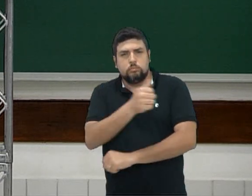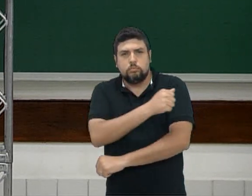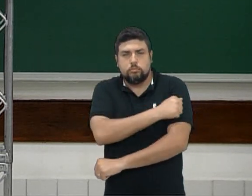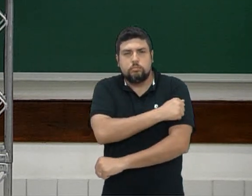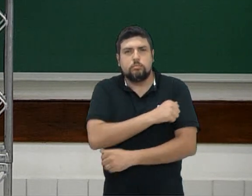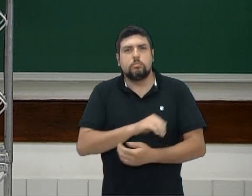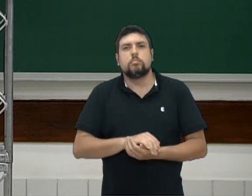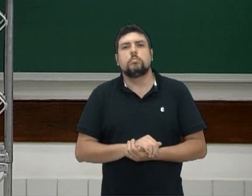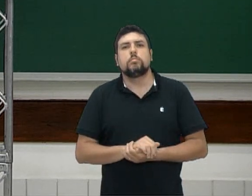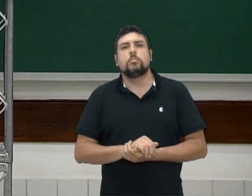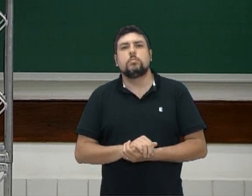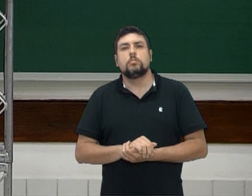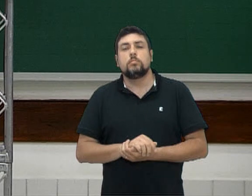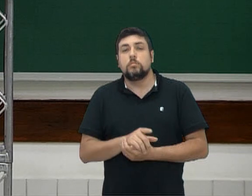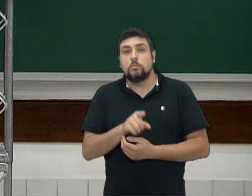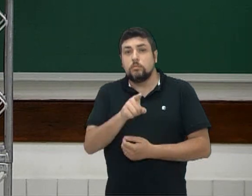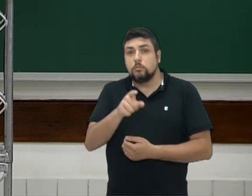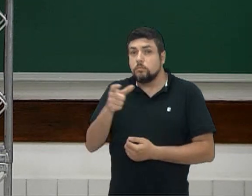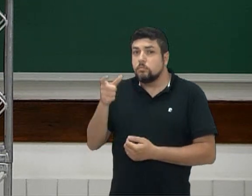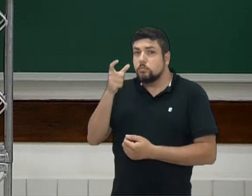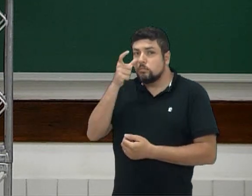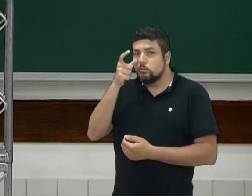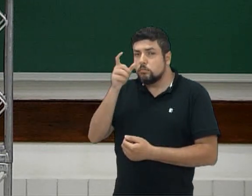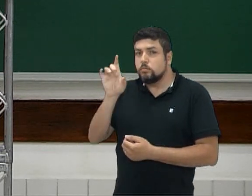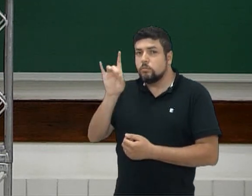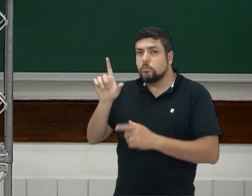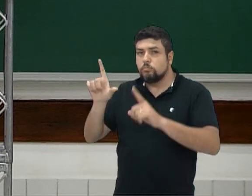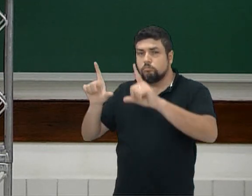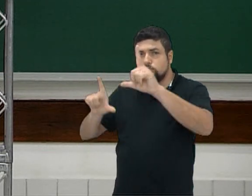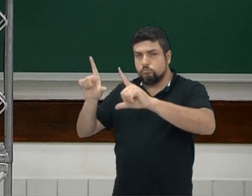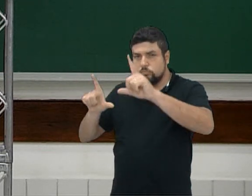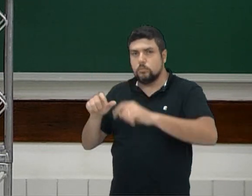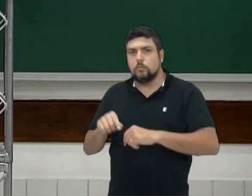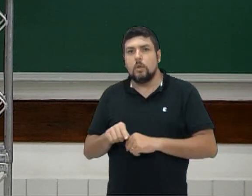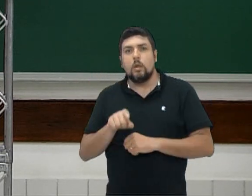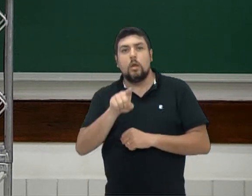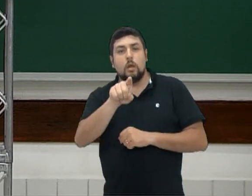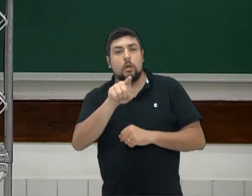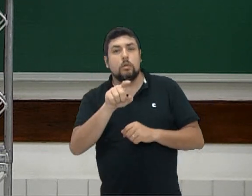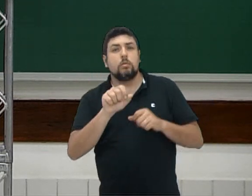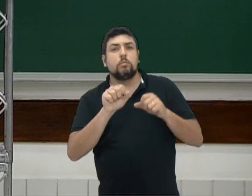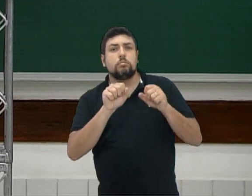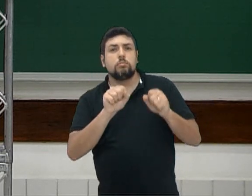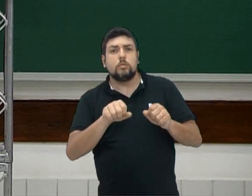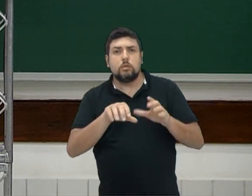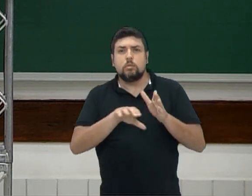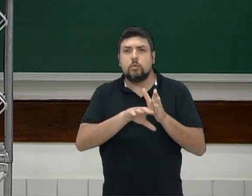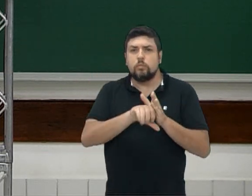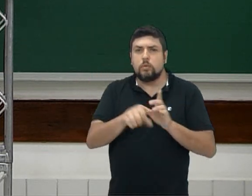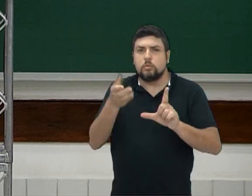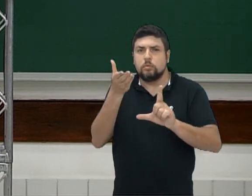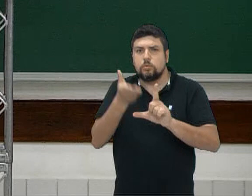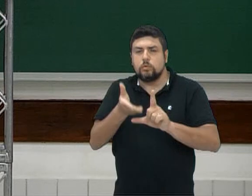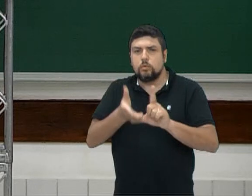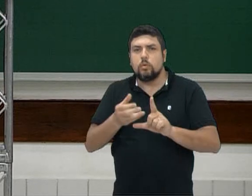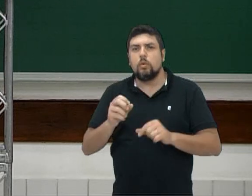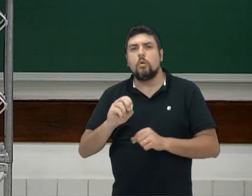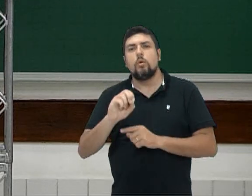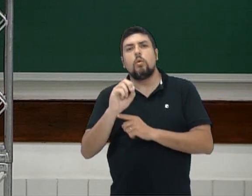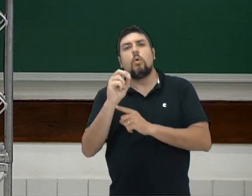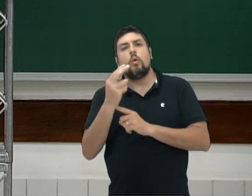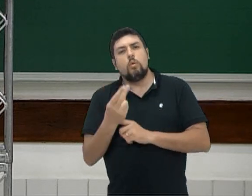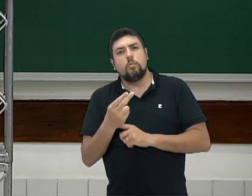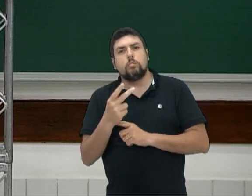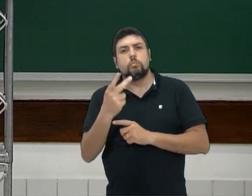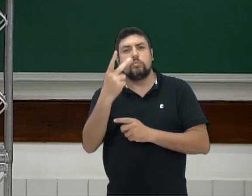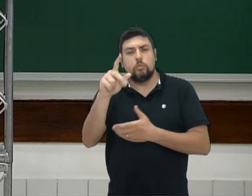estão assistindo a essa aula pela TV, vocês podem realizar as tarefas, as atividades pelo Classroom ou realizar no seu